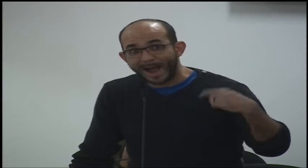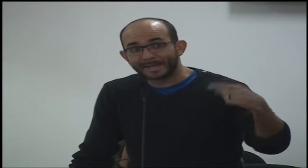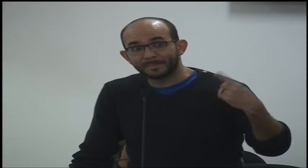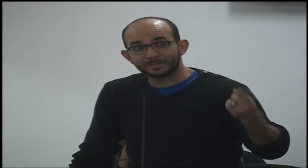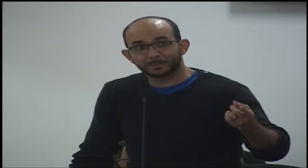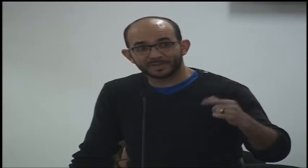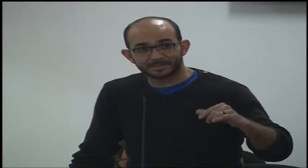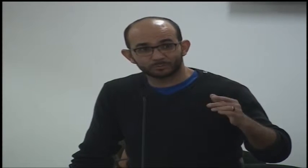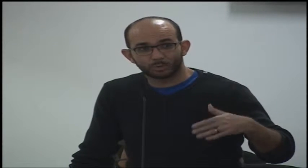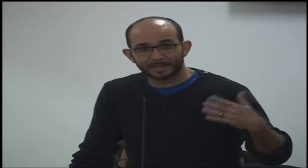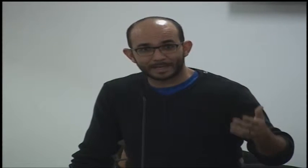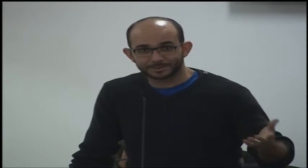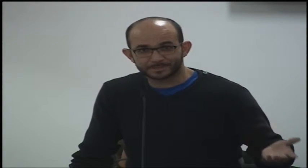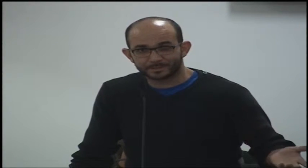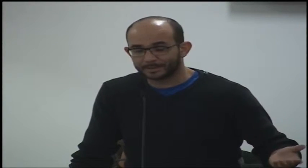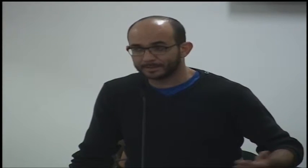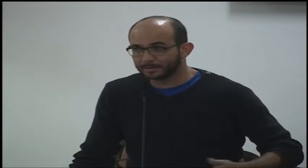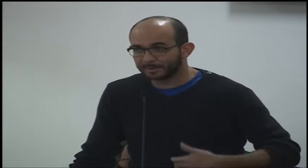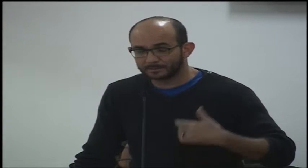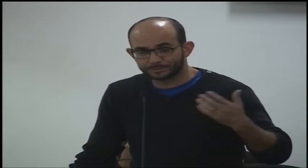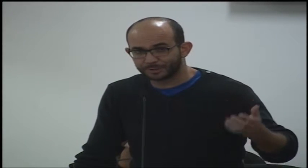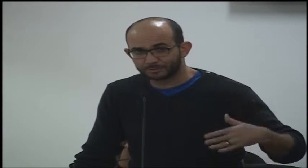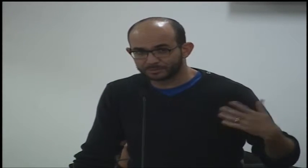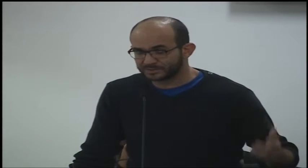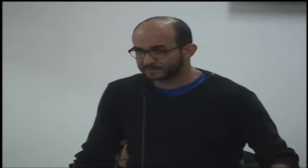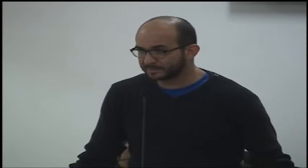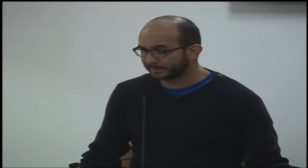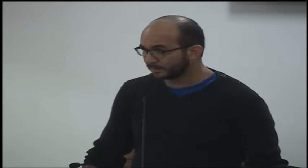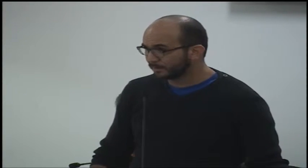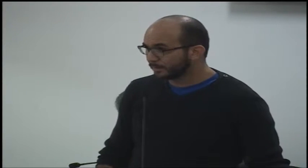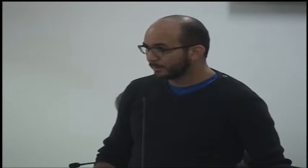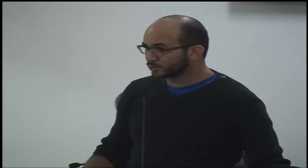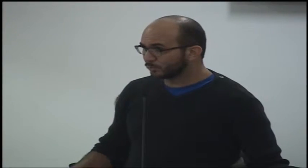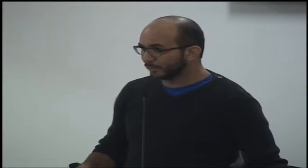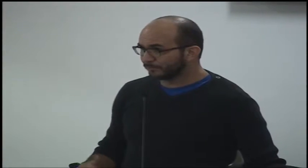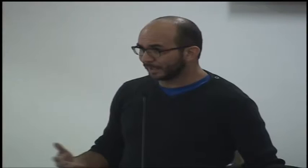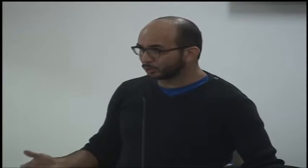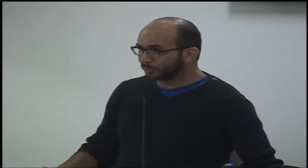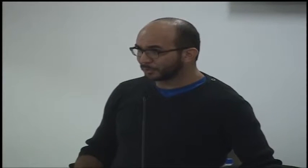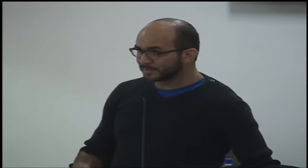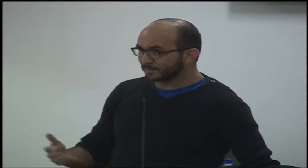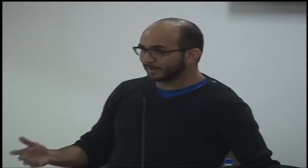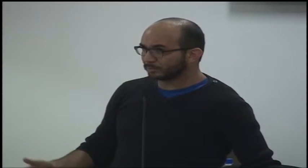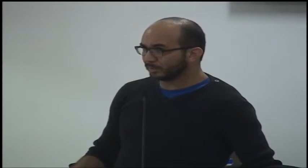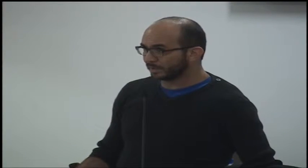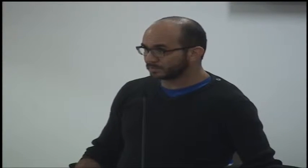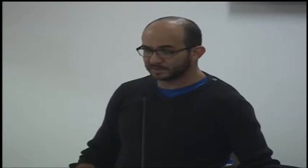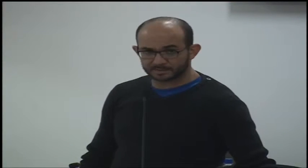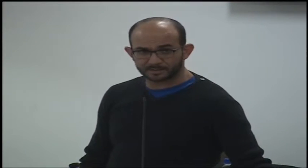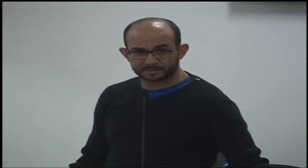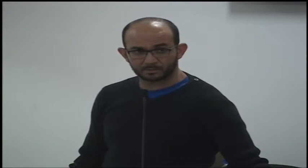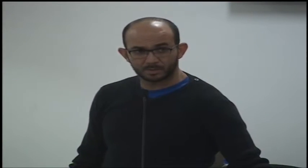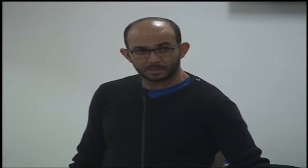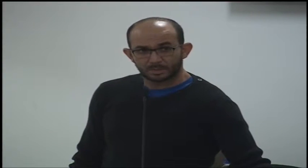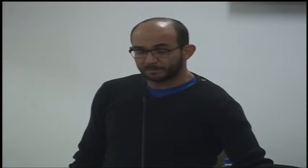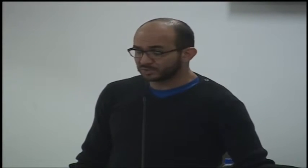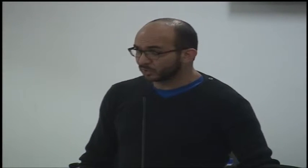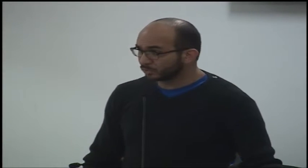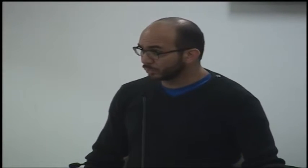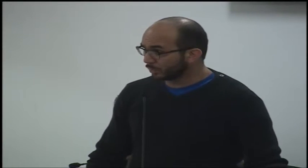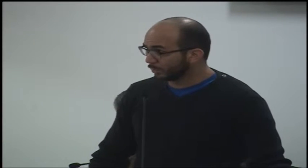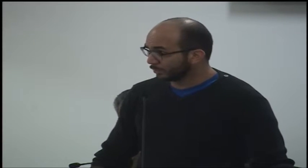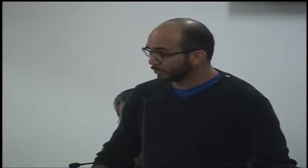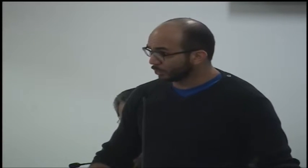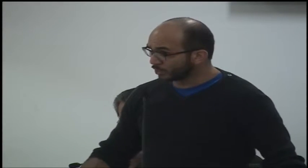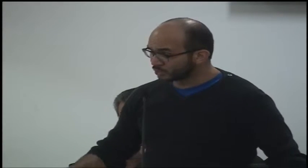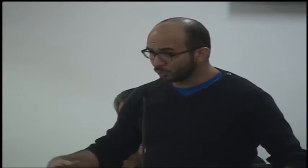eu raramente apresento homenagens aqui na Câmara, títulos e etc. Eu sou um vereador muito reservado com relação a esta questão. Mas